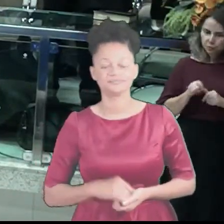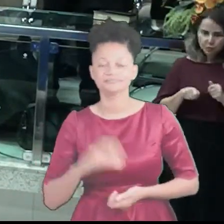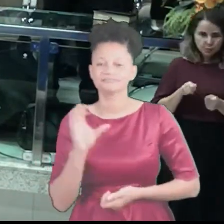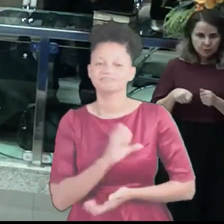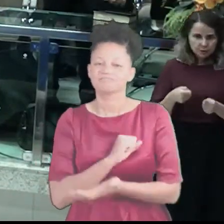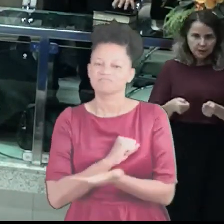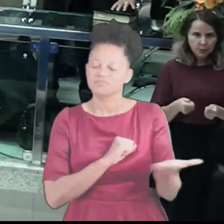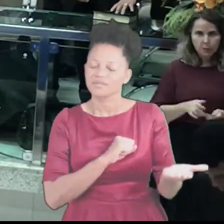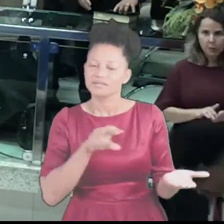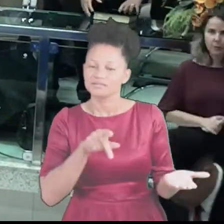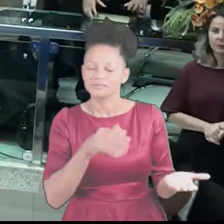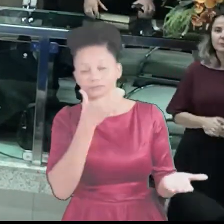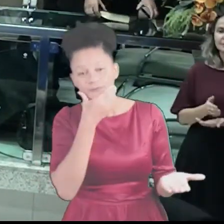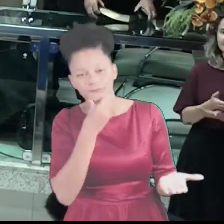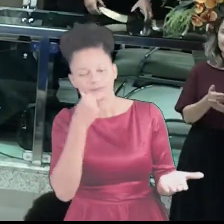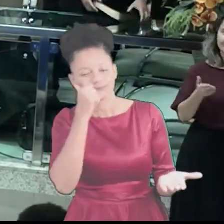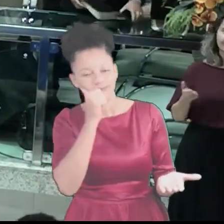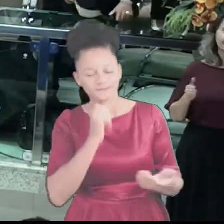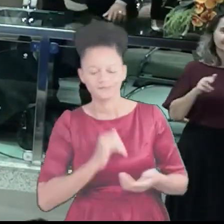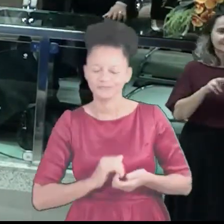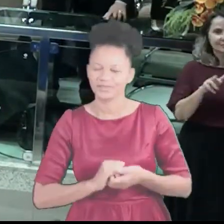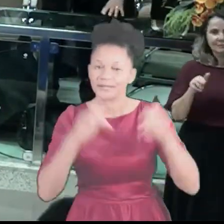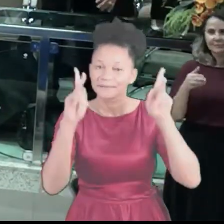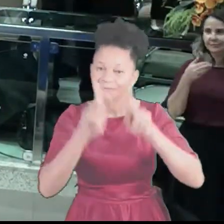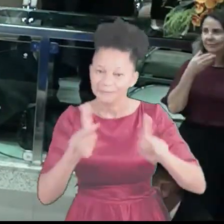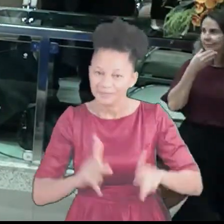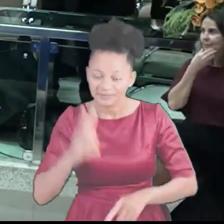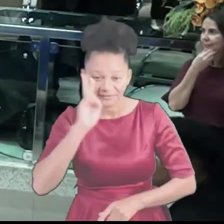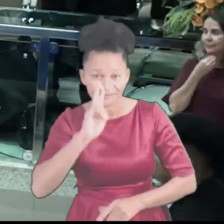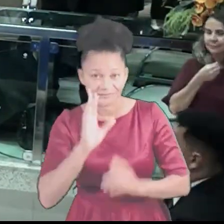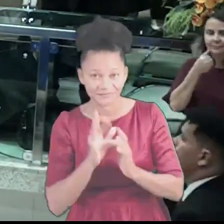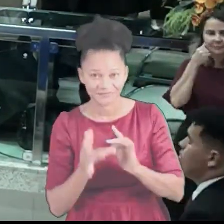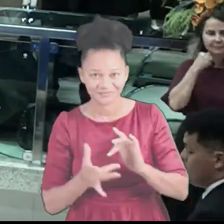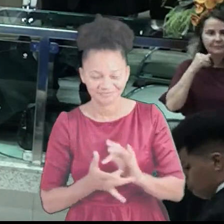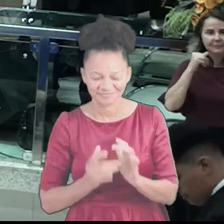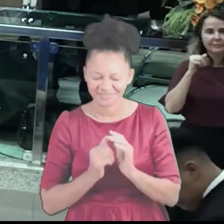Meus queridos irmãos e irmãs, a paz do Senhor Jesus.